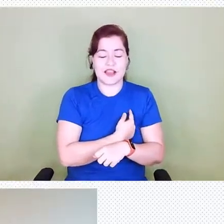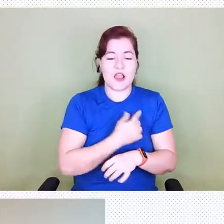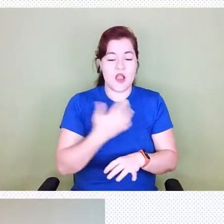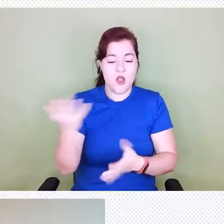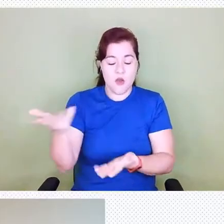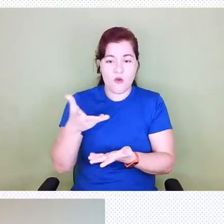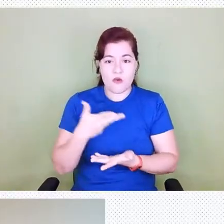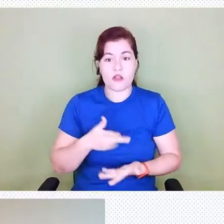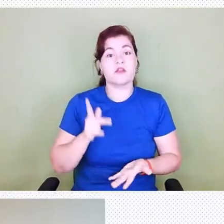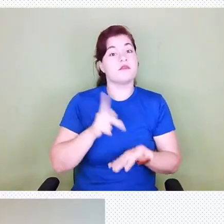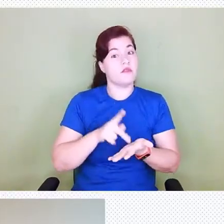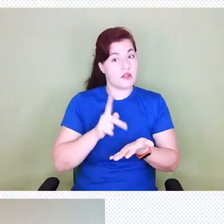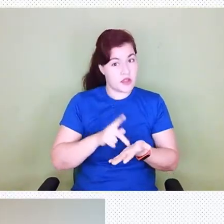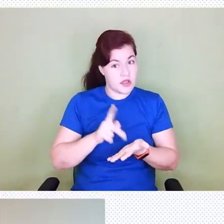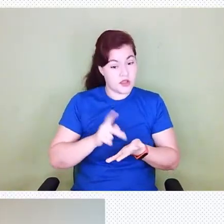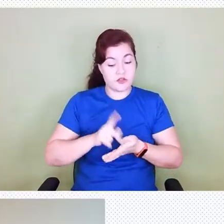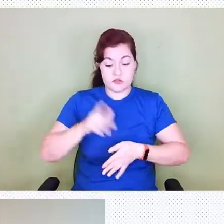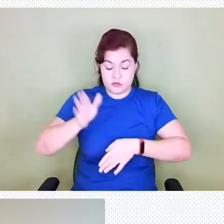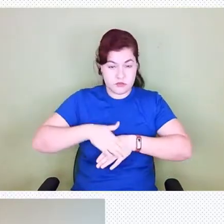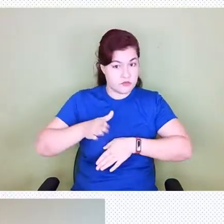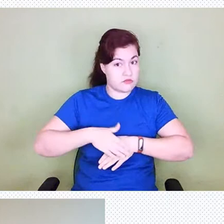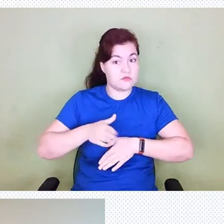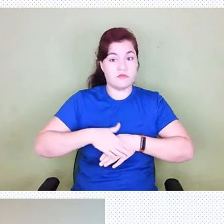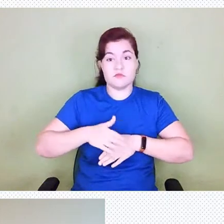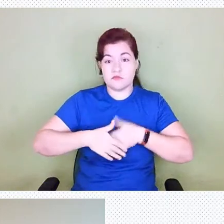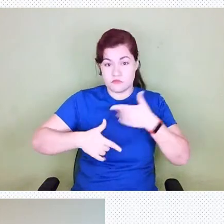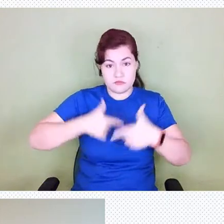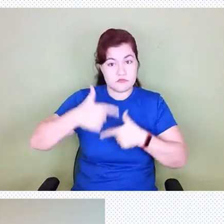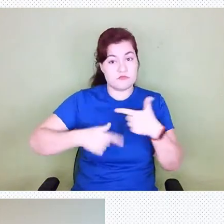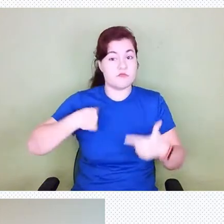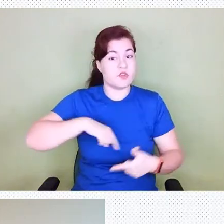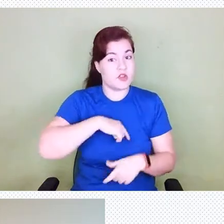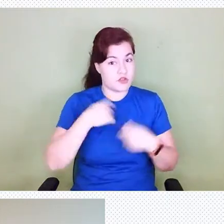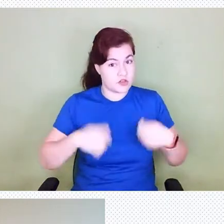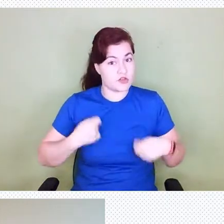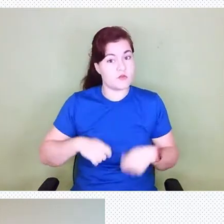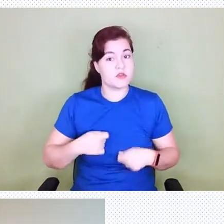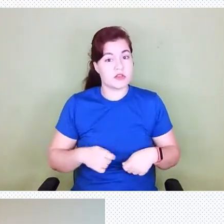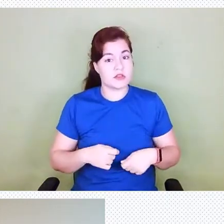é tarefa nossa. Verdade, nós sim. Precisamos, nós somos